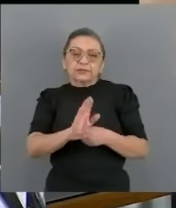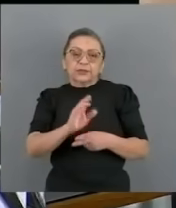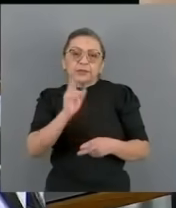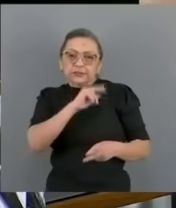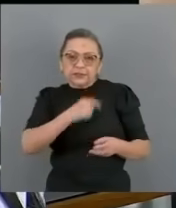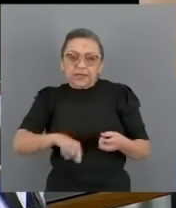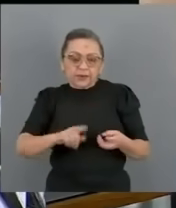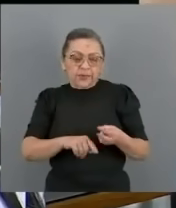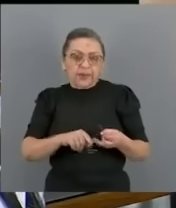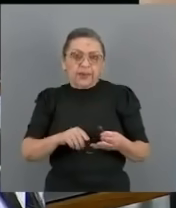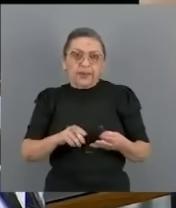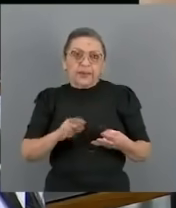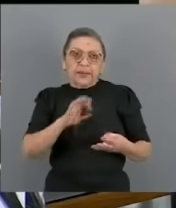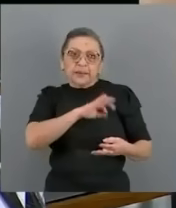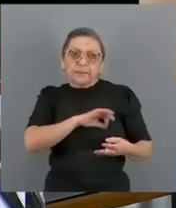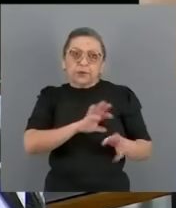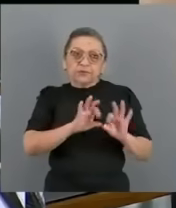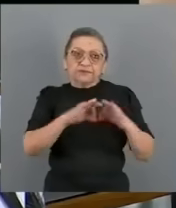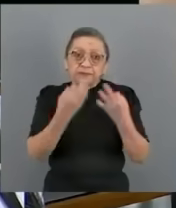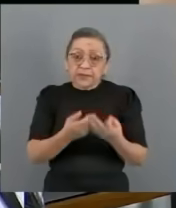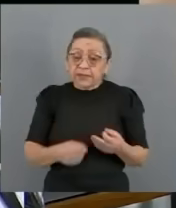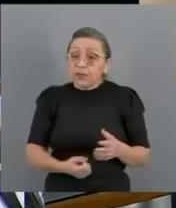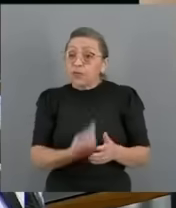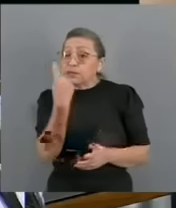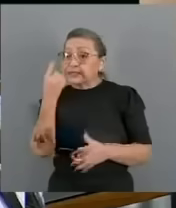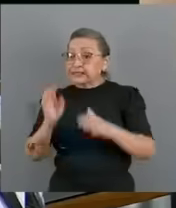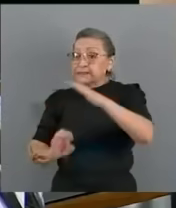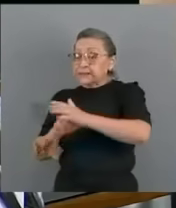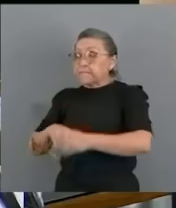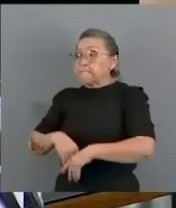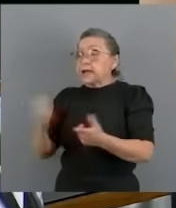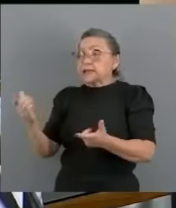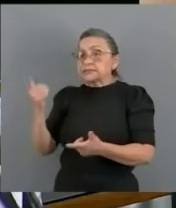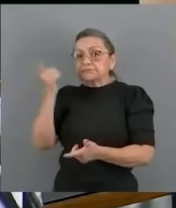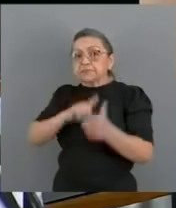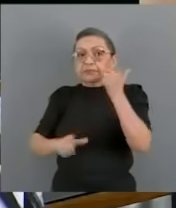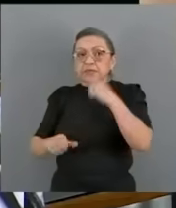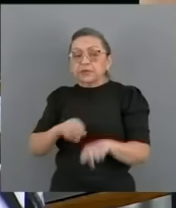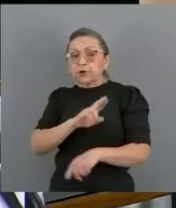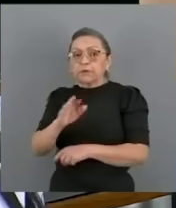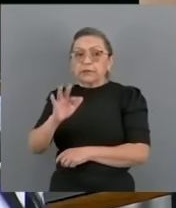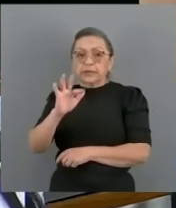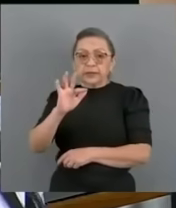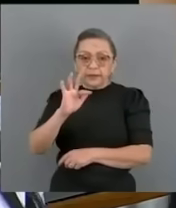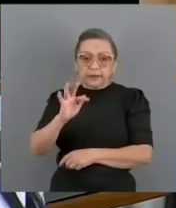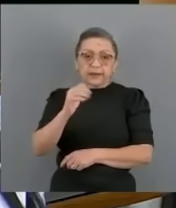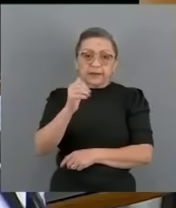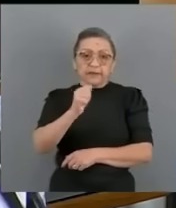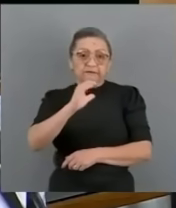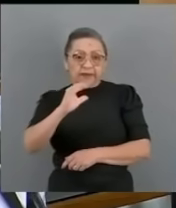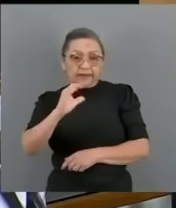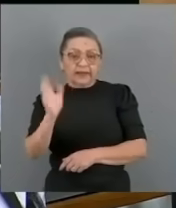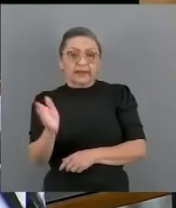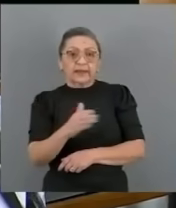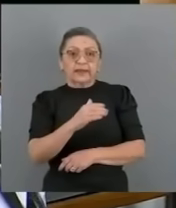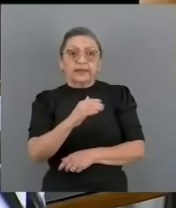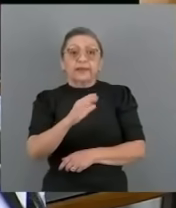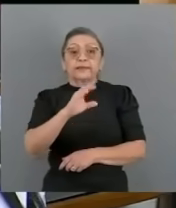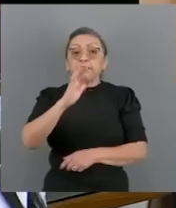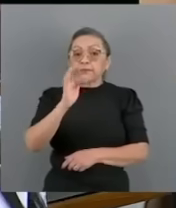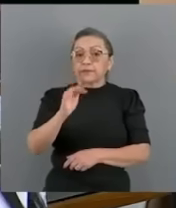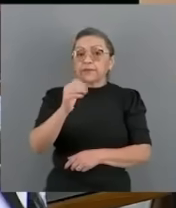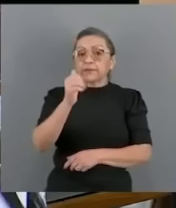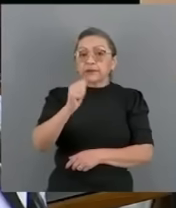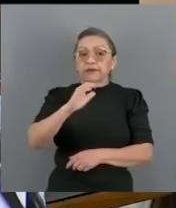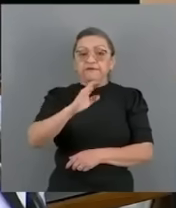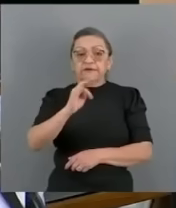Bolsa Família, uma das empresas mais beneficiadas chama-se Facta Seguradora. Quem é a Facta, senhor